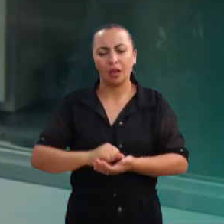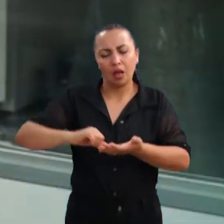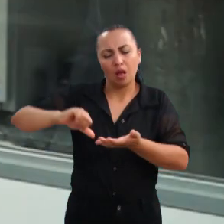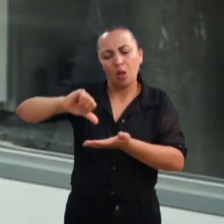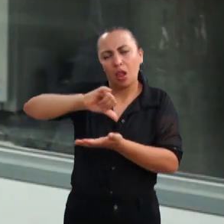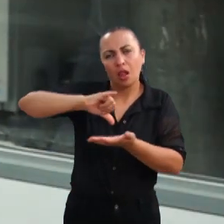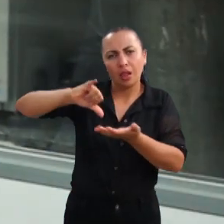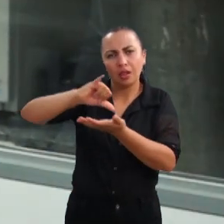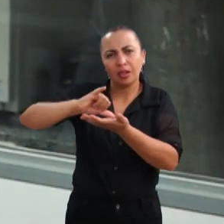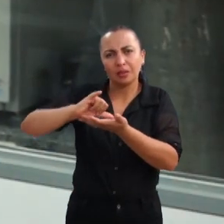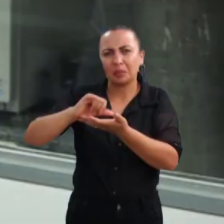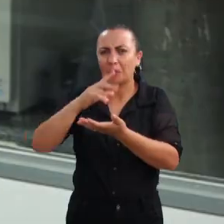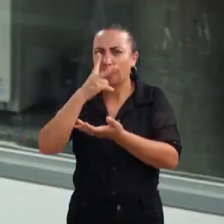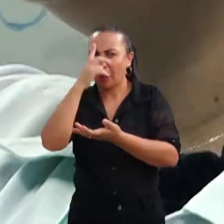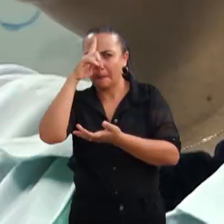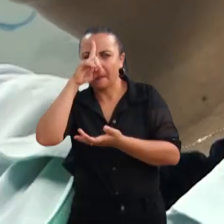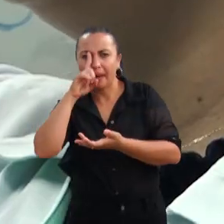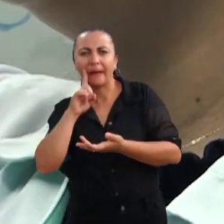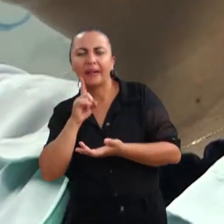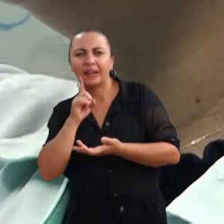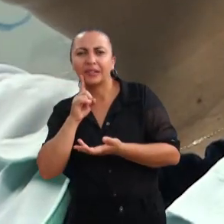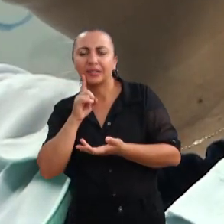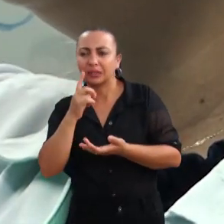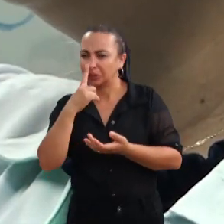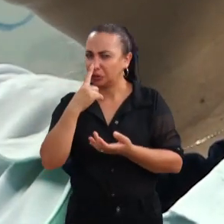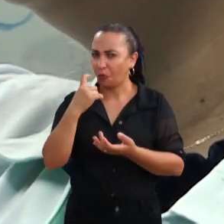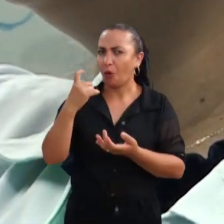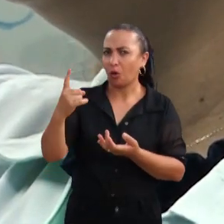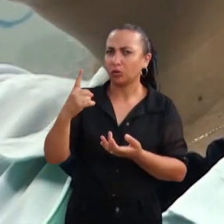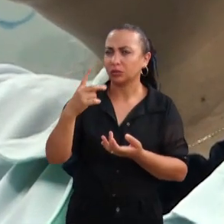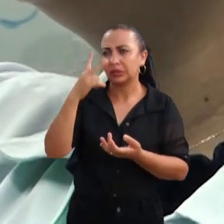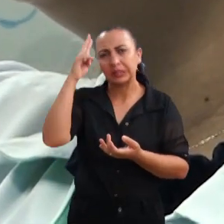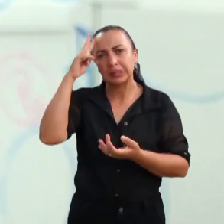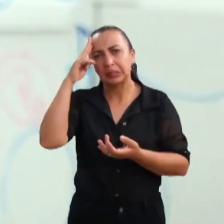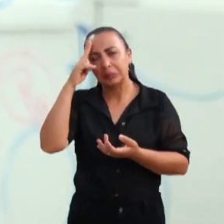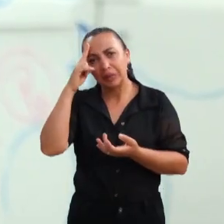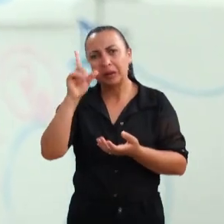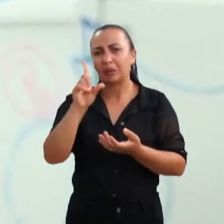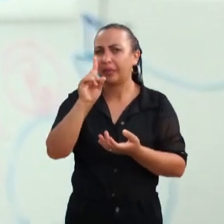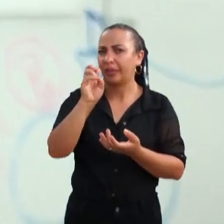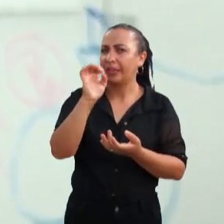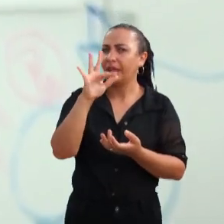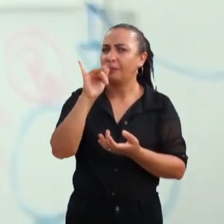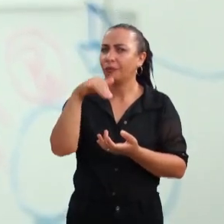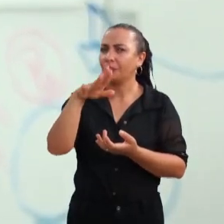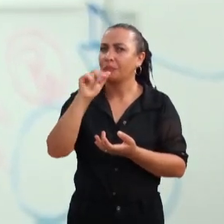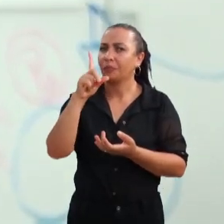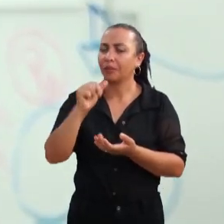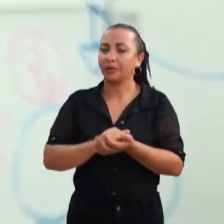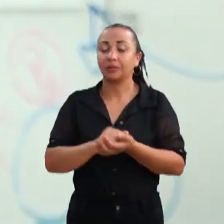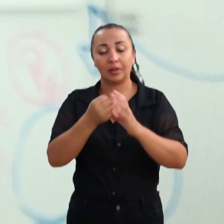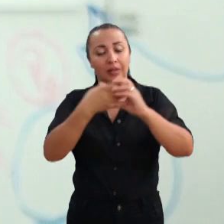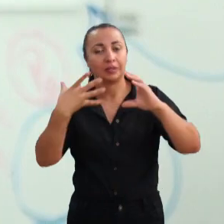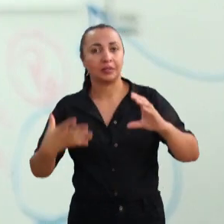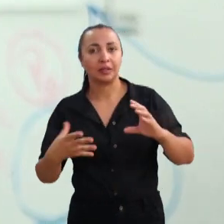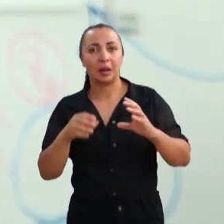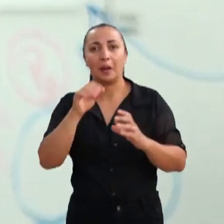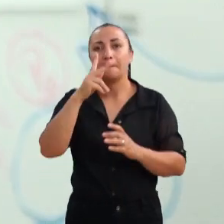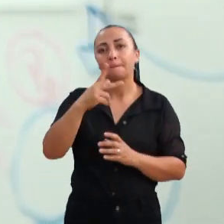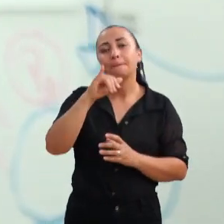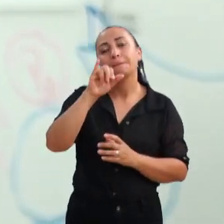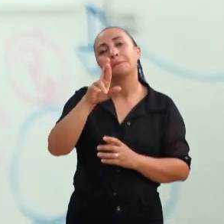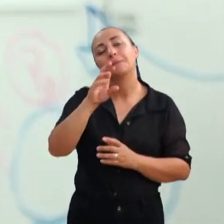Um líquido meio amarelado de cheiro forte que lembra algo defumado. À primeira vista, essas são as principais características do